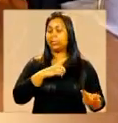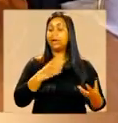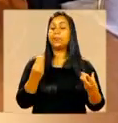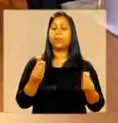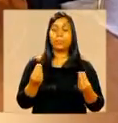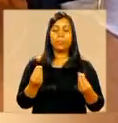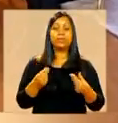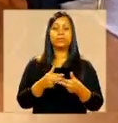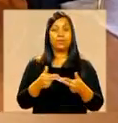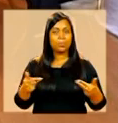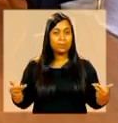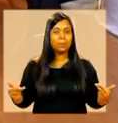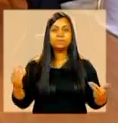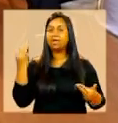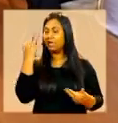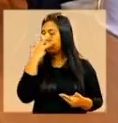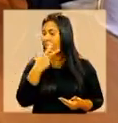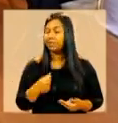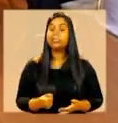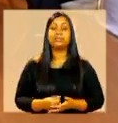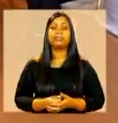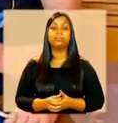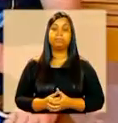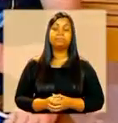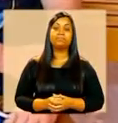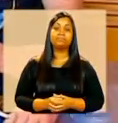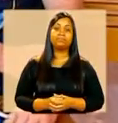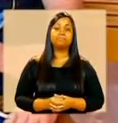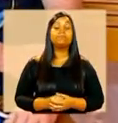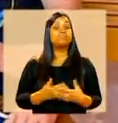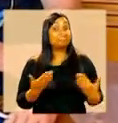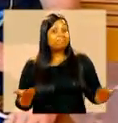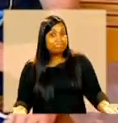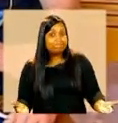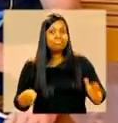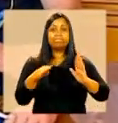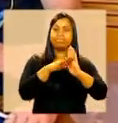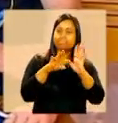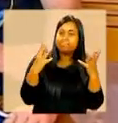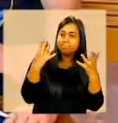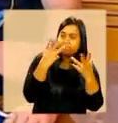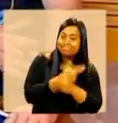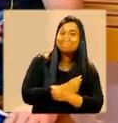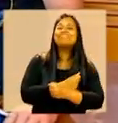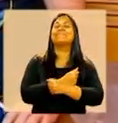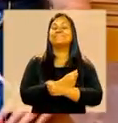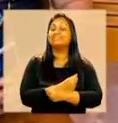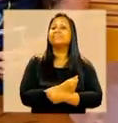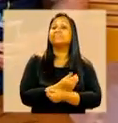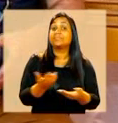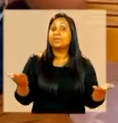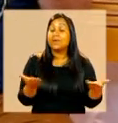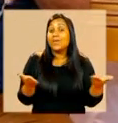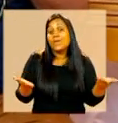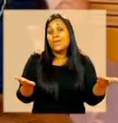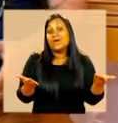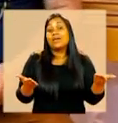linda, né? O mundo é grande. Matheus, que belo programa, né? Exatamente, Vivian. Com essa frase a gente se